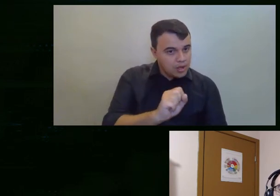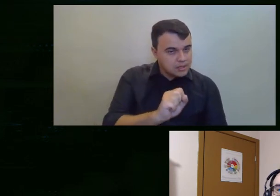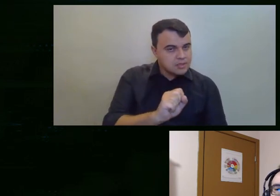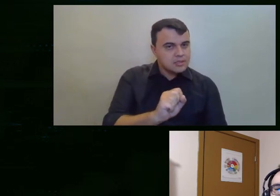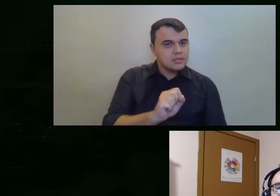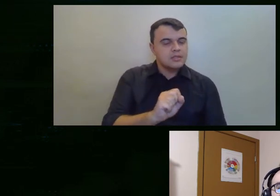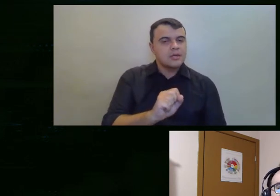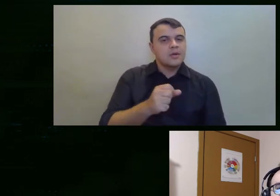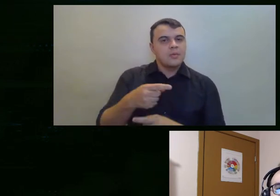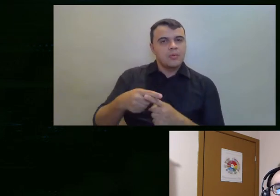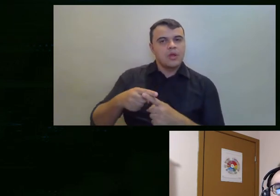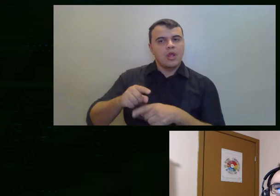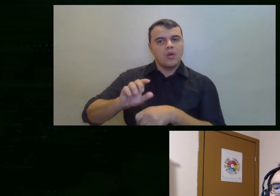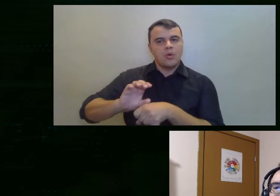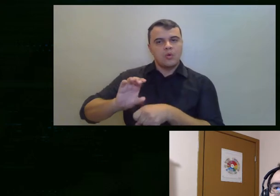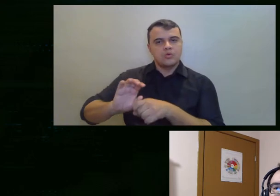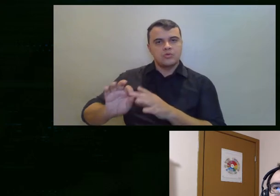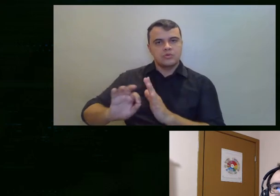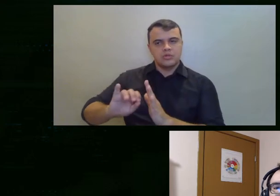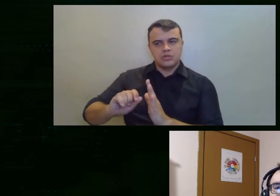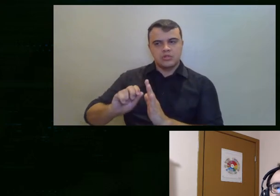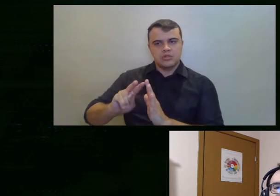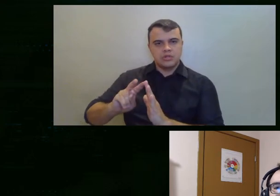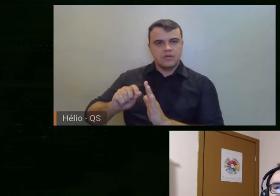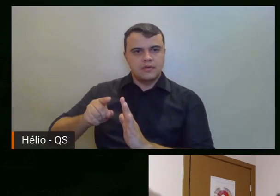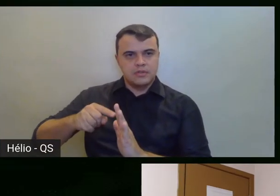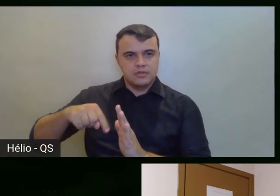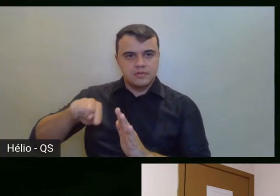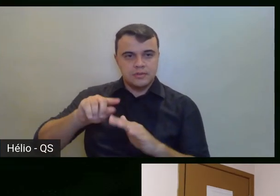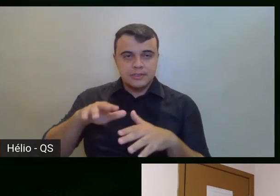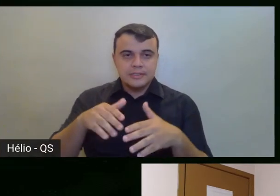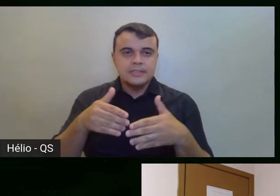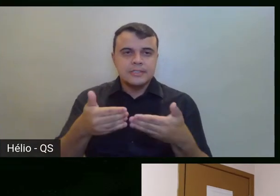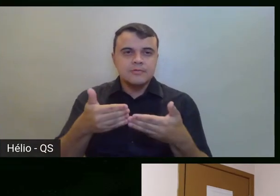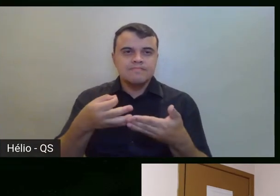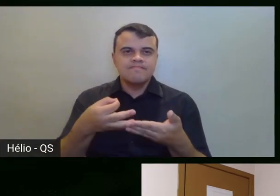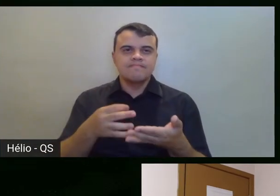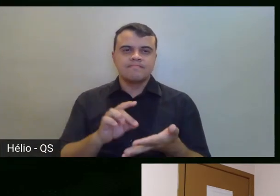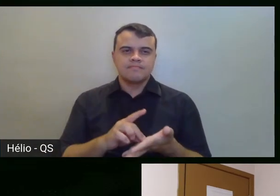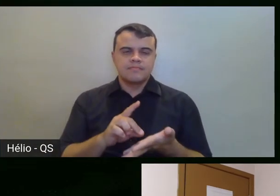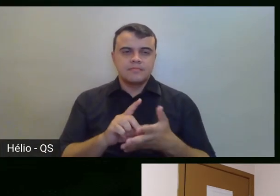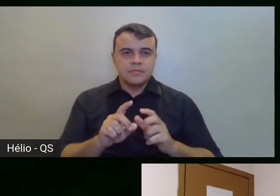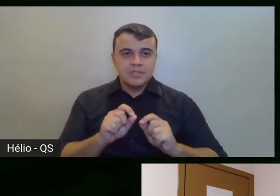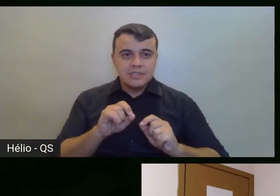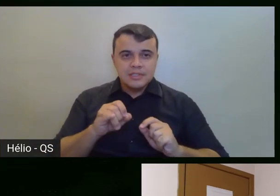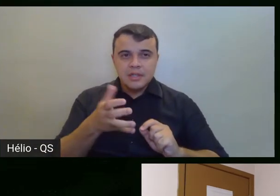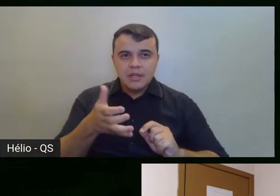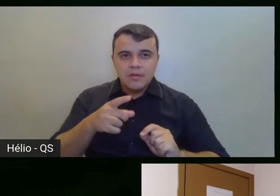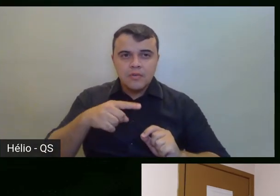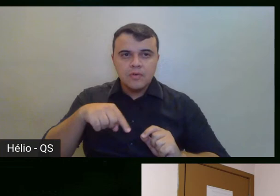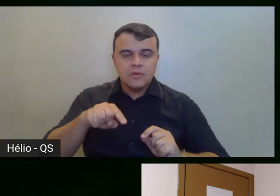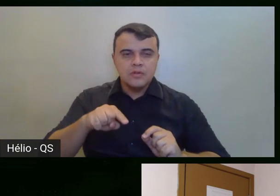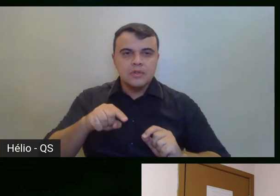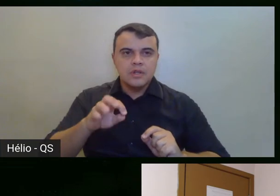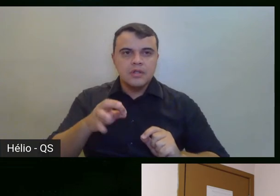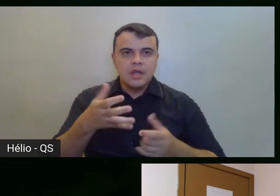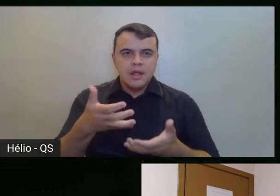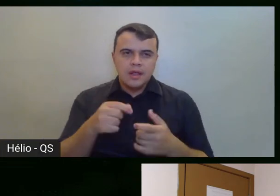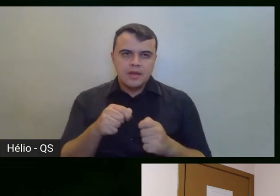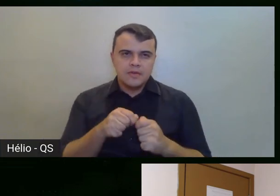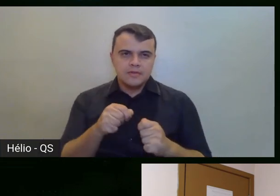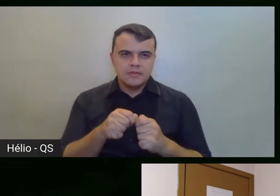graças ao bootcamp de vocês então realmente quando você quer fazer